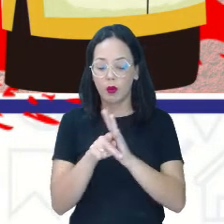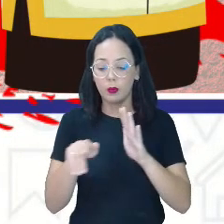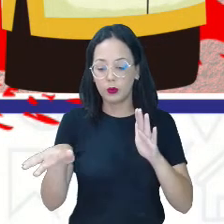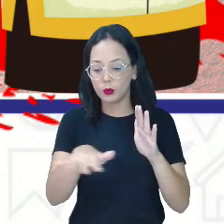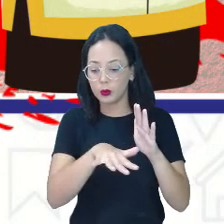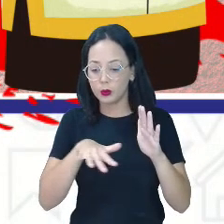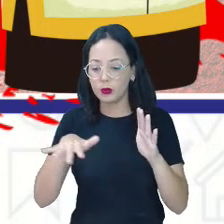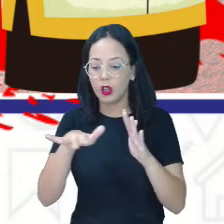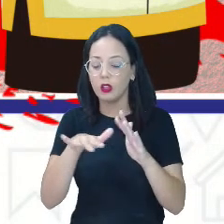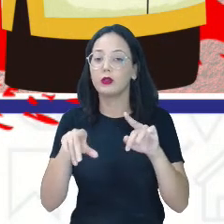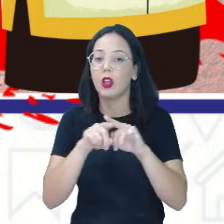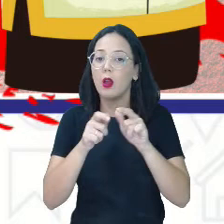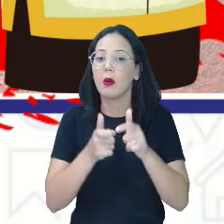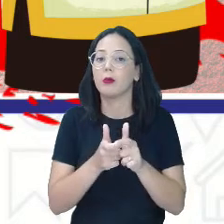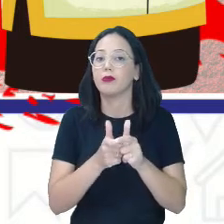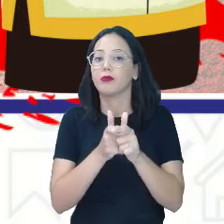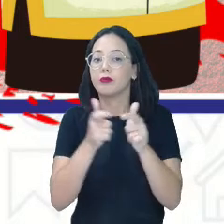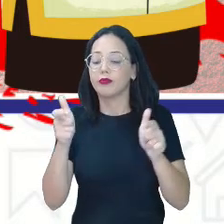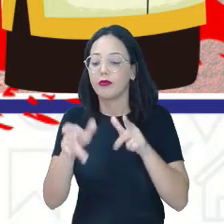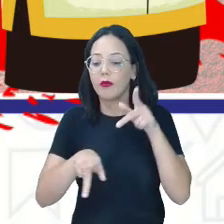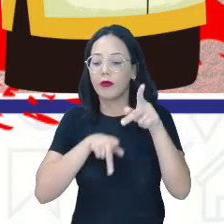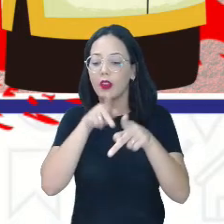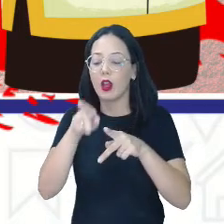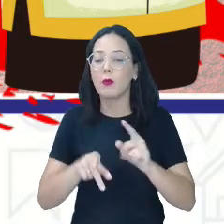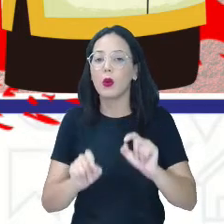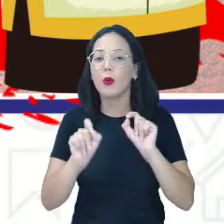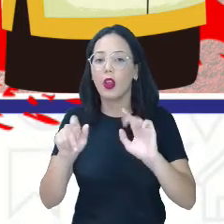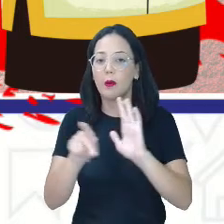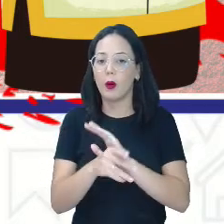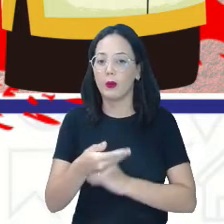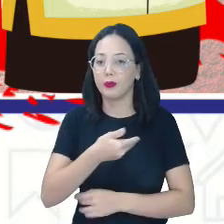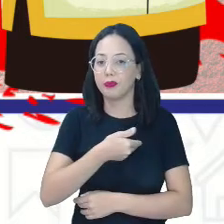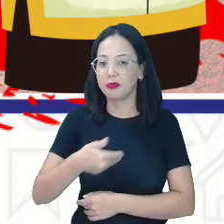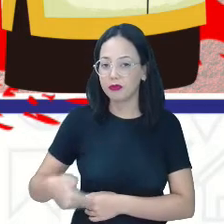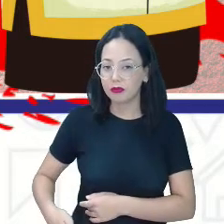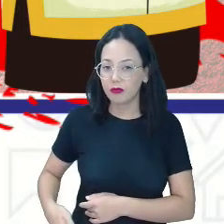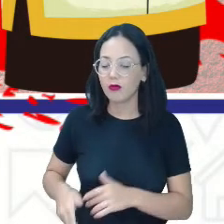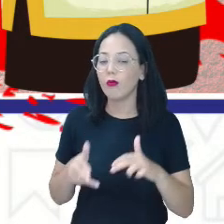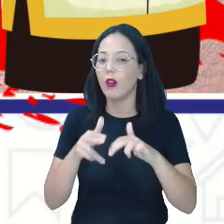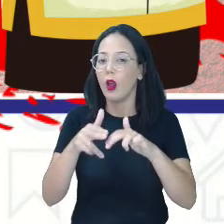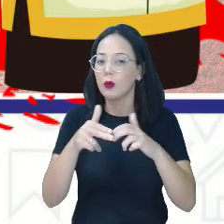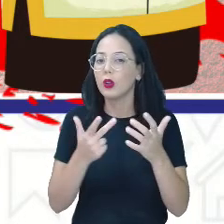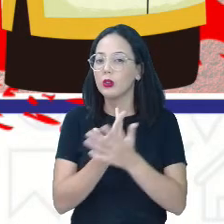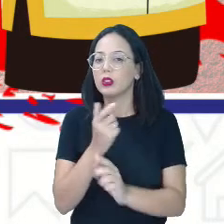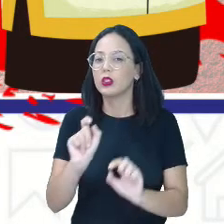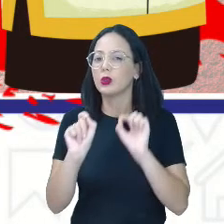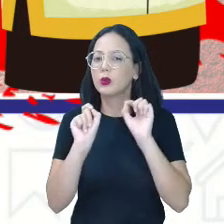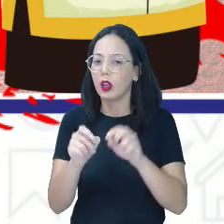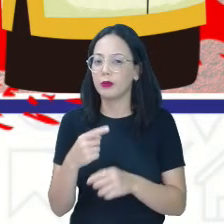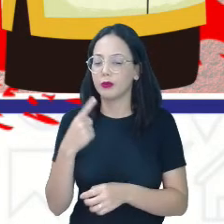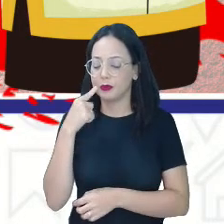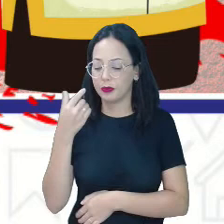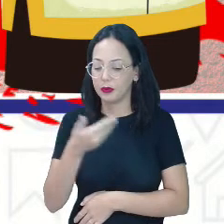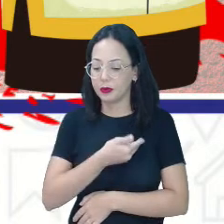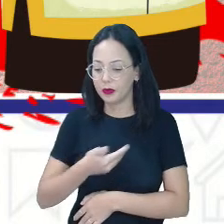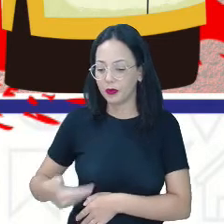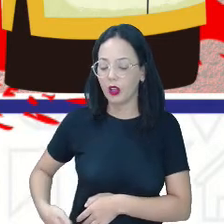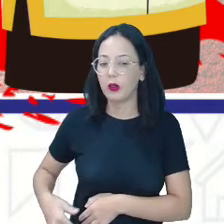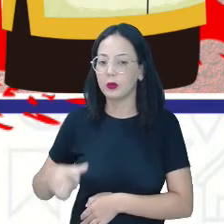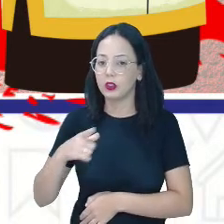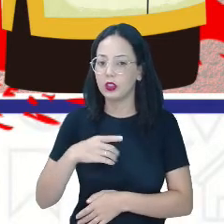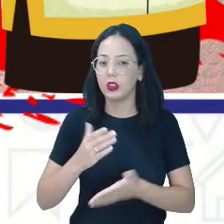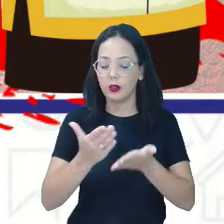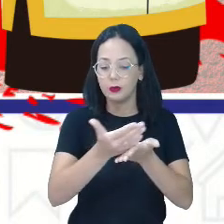e a maior parte dessas terras era do Estado. Então, o que é que acontecia? O Estado ele arrendava ali parte